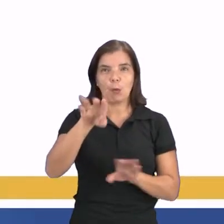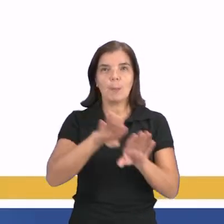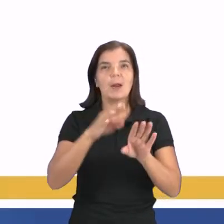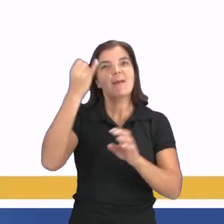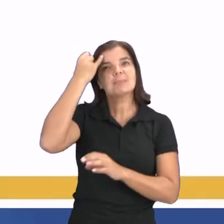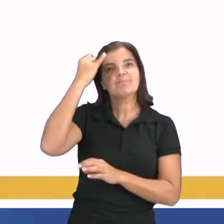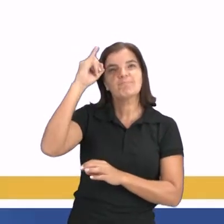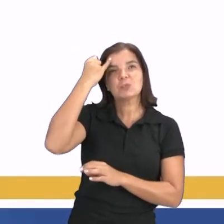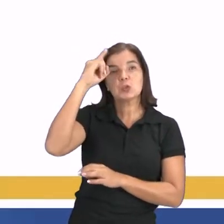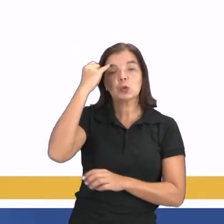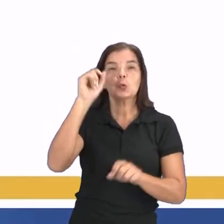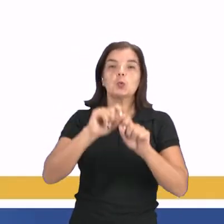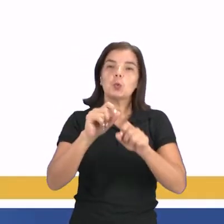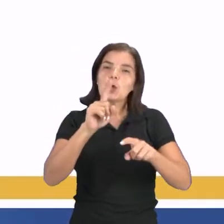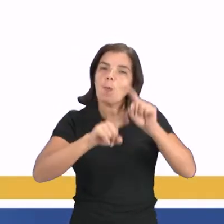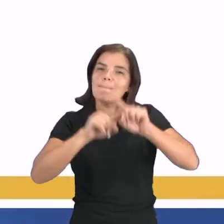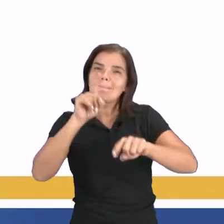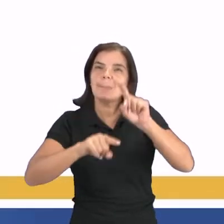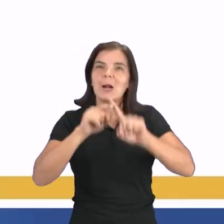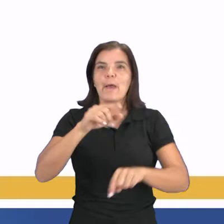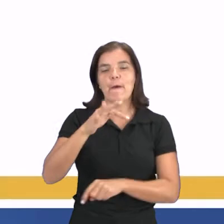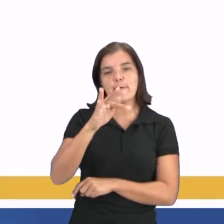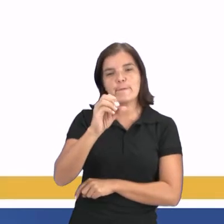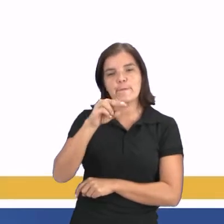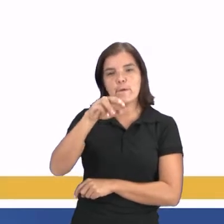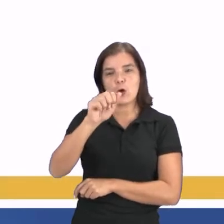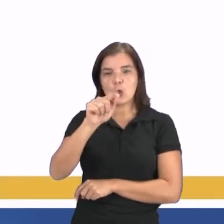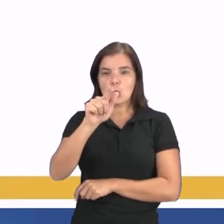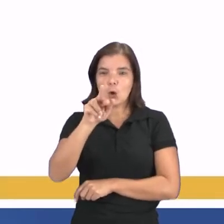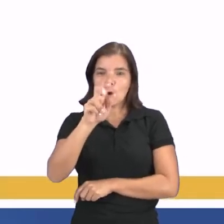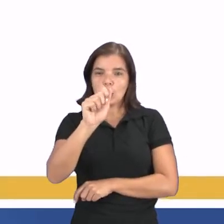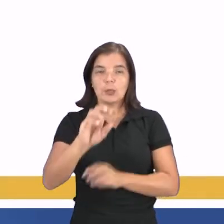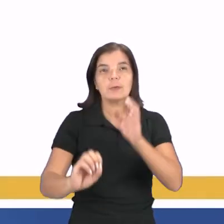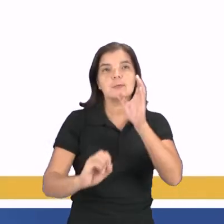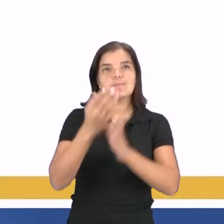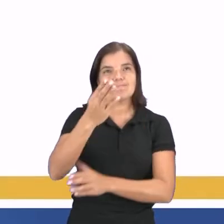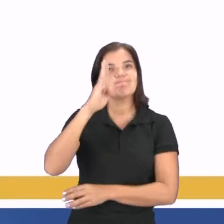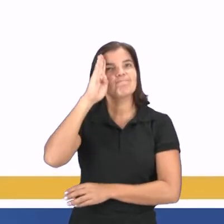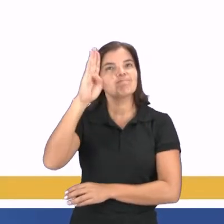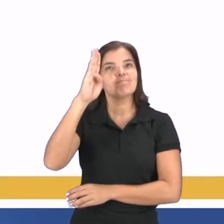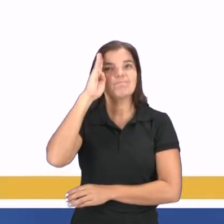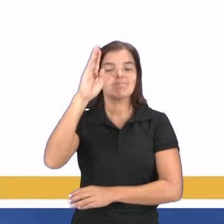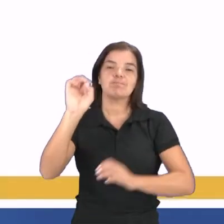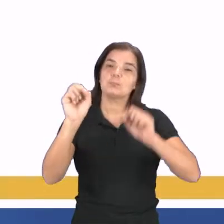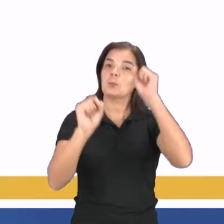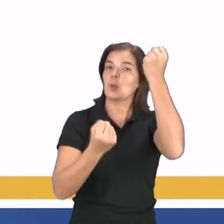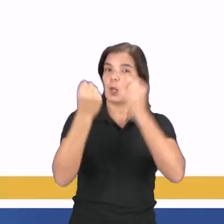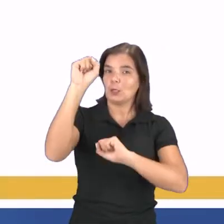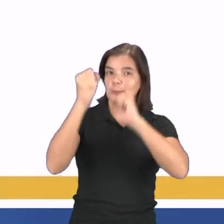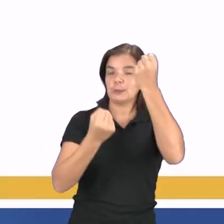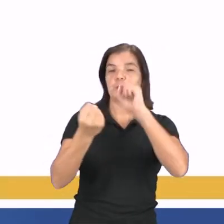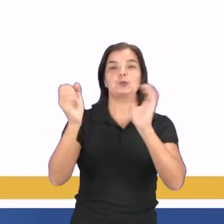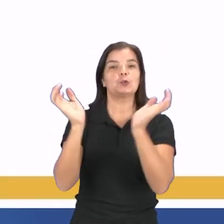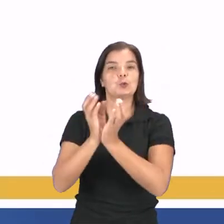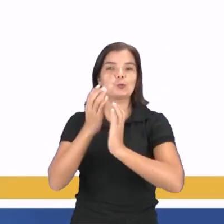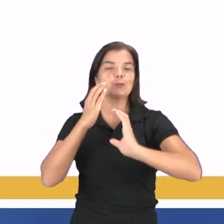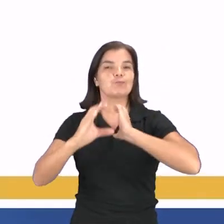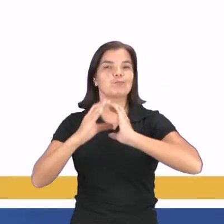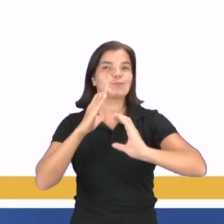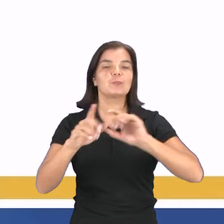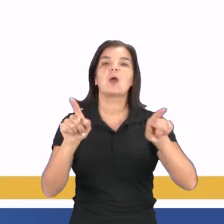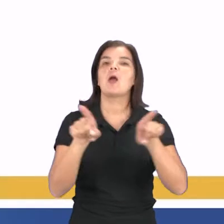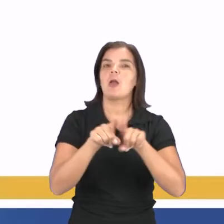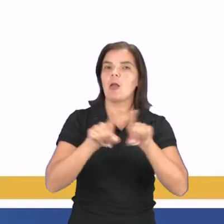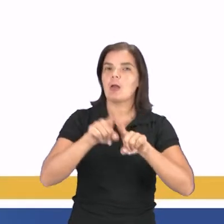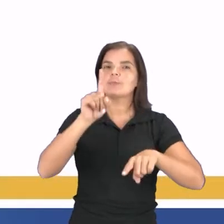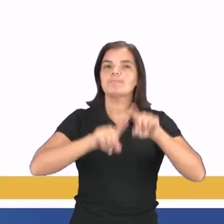sua invenção do fonógrafo como a personagem e o acontecimento primordiais da indústria fonográfica. O fonógrafo,